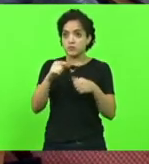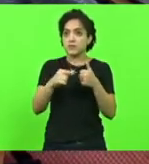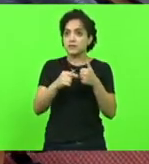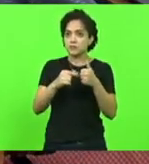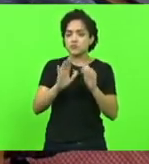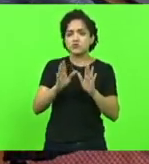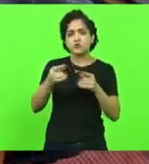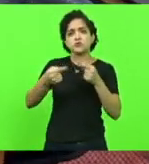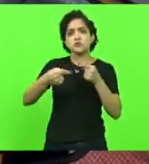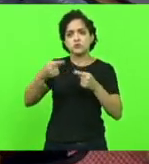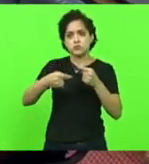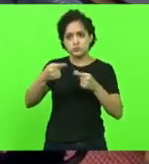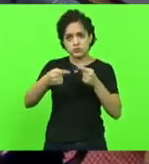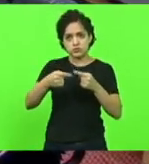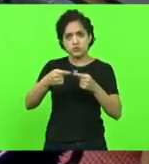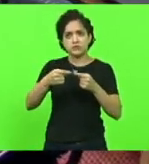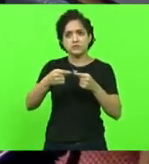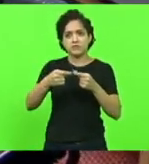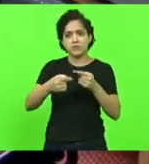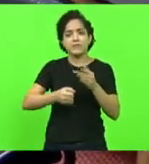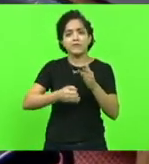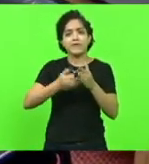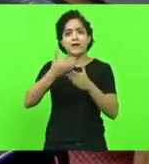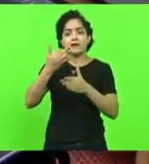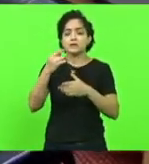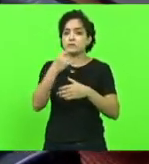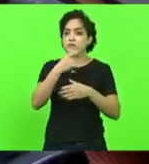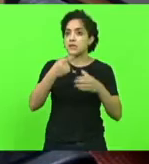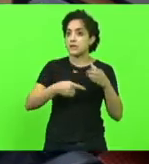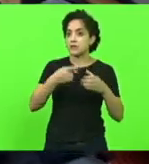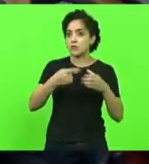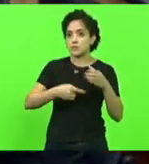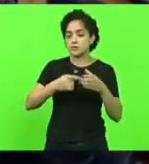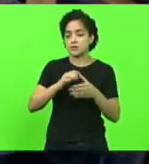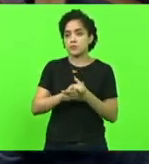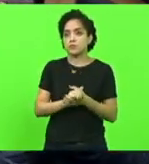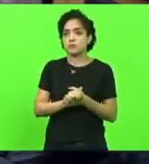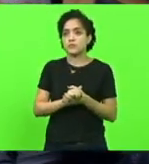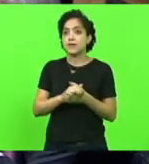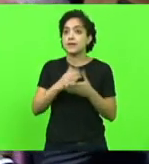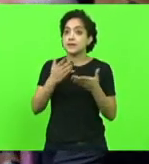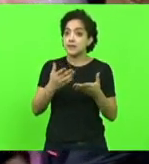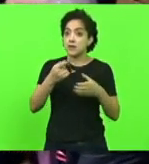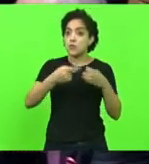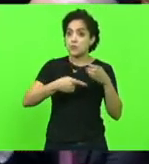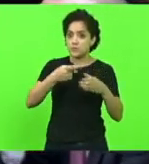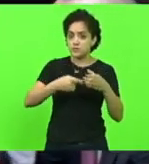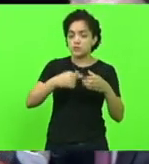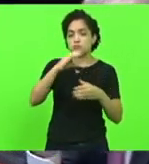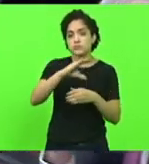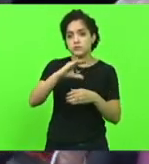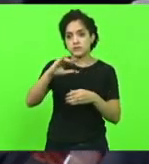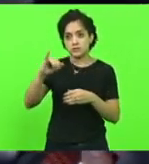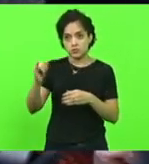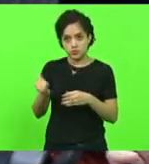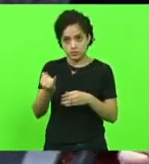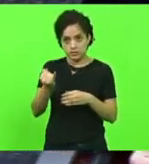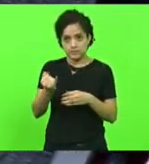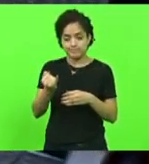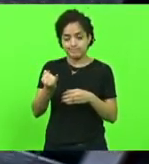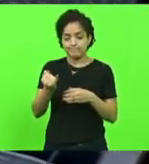discutido incansavelmente na comissão pertinente, que é a Comissão de Constituição e Justiça, que